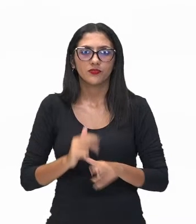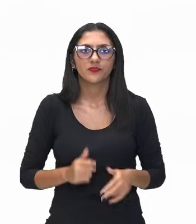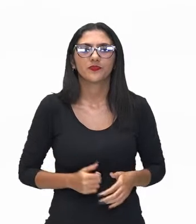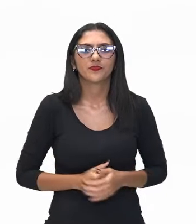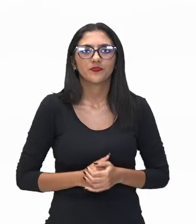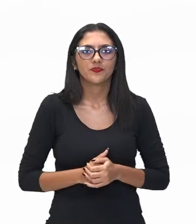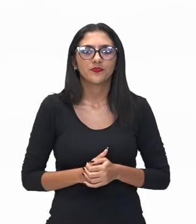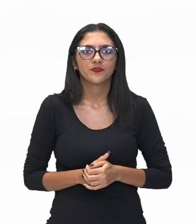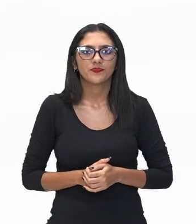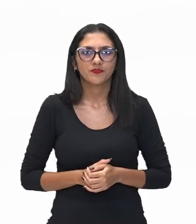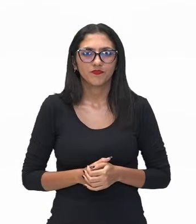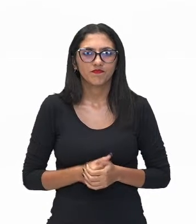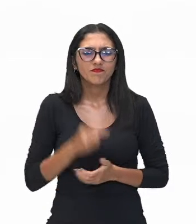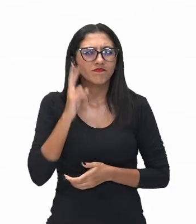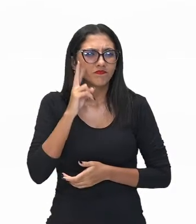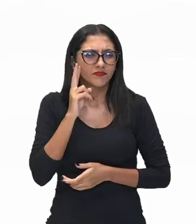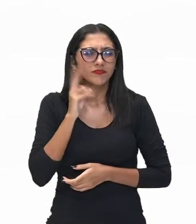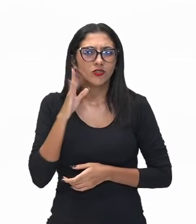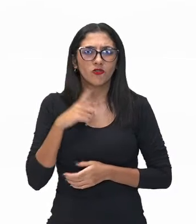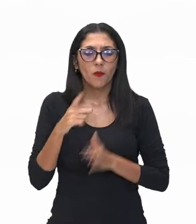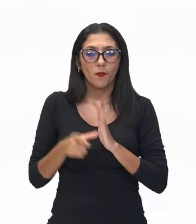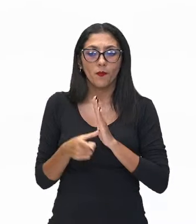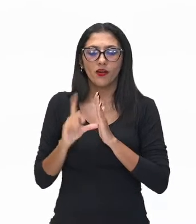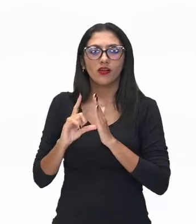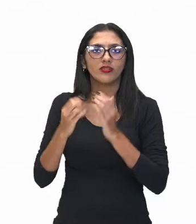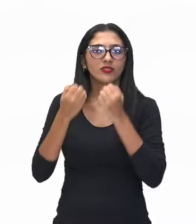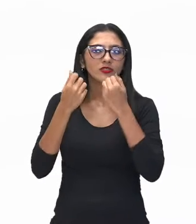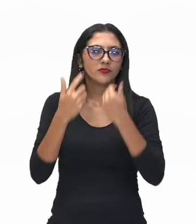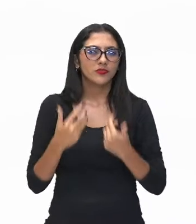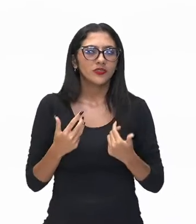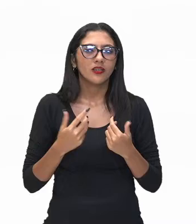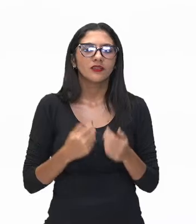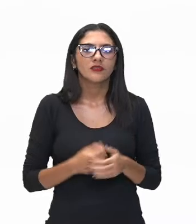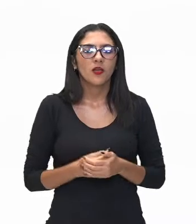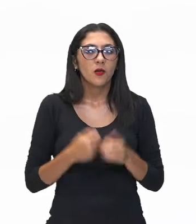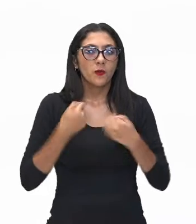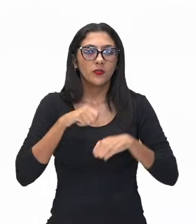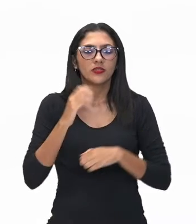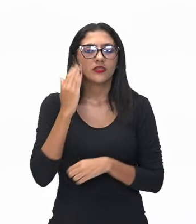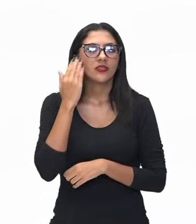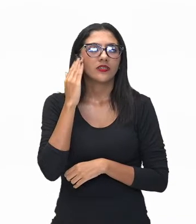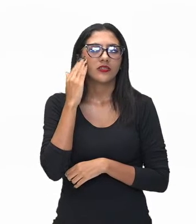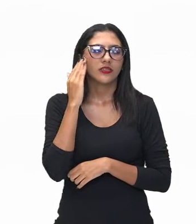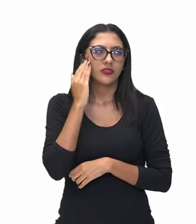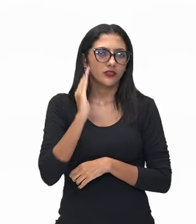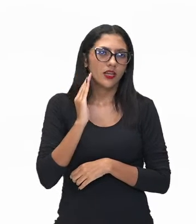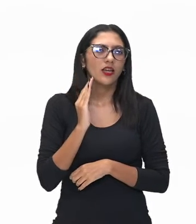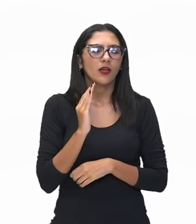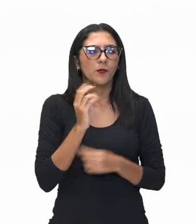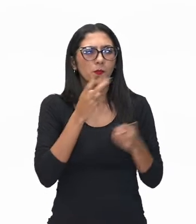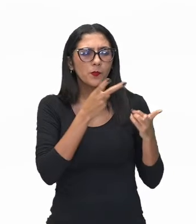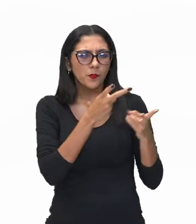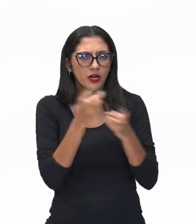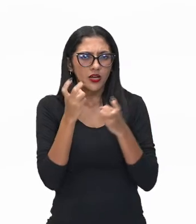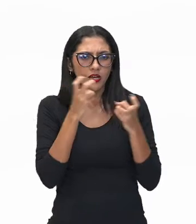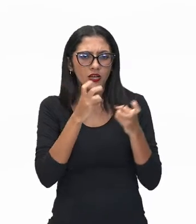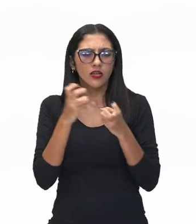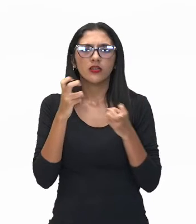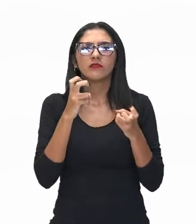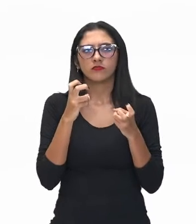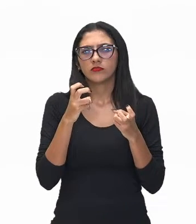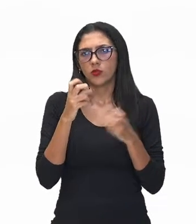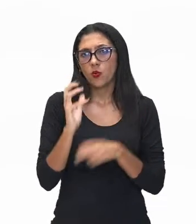isso que eu acabei de falar para vocês. Interpretar, né, é ver a situação,